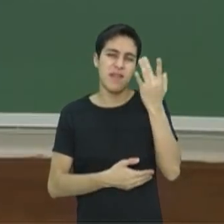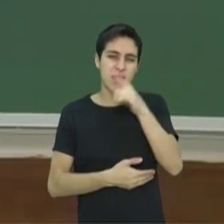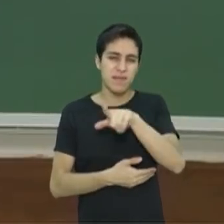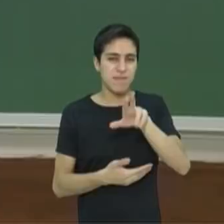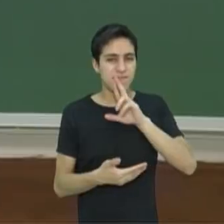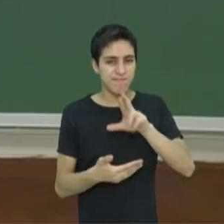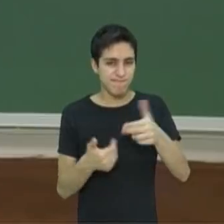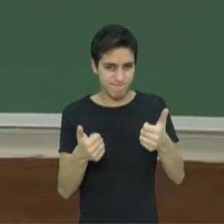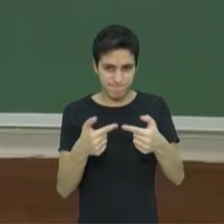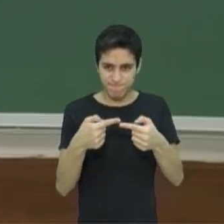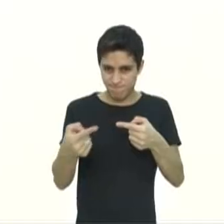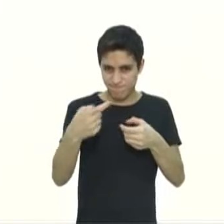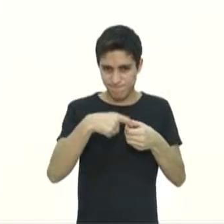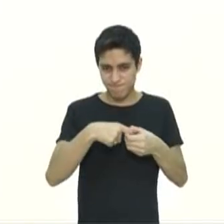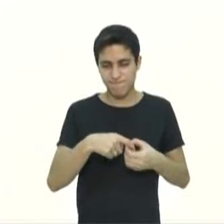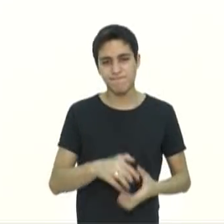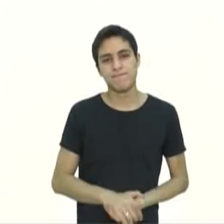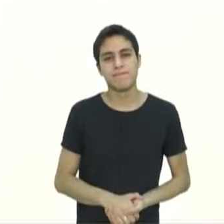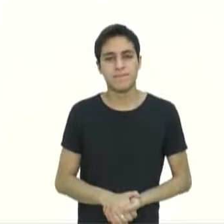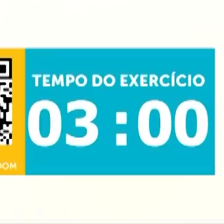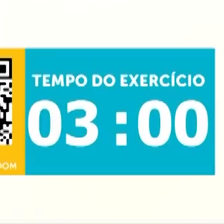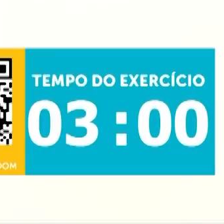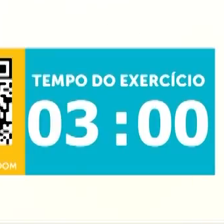a alternativa correta.